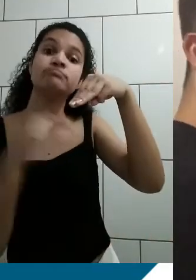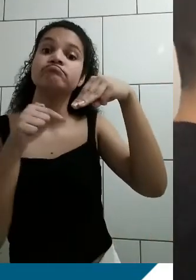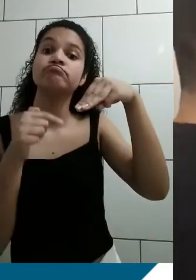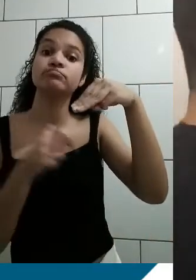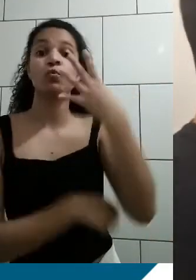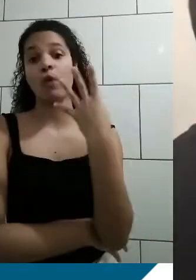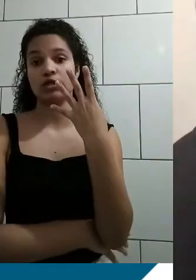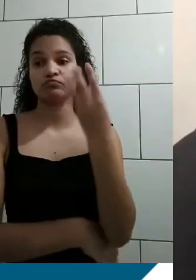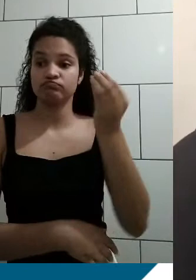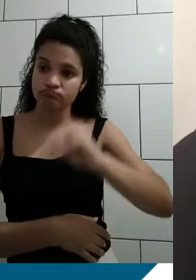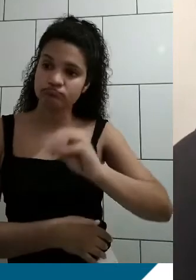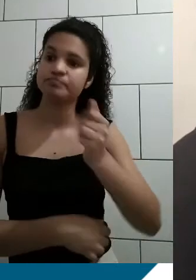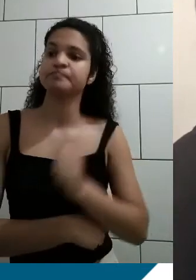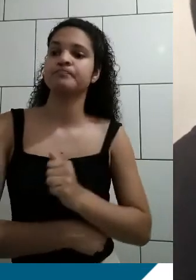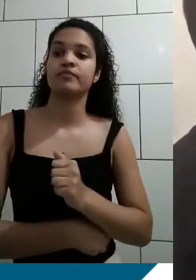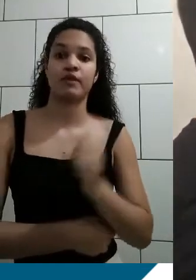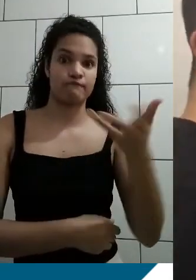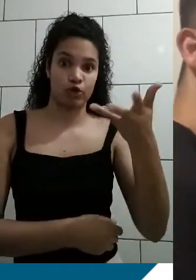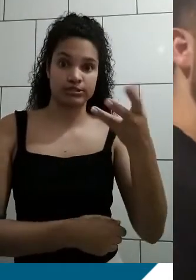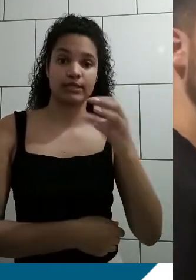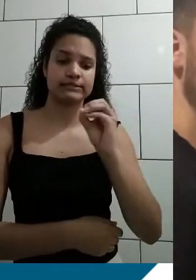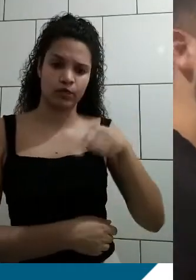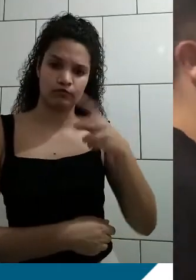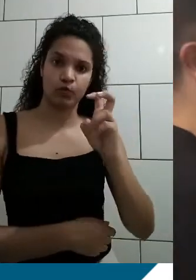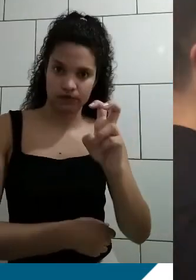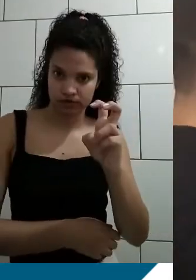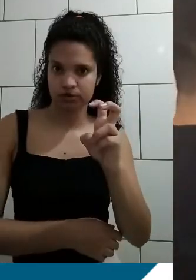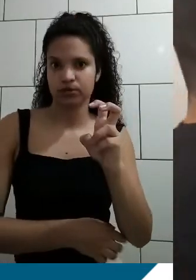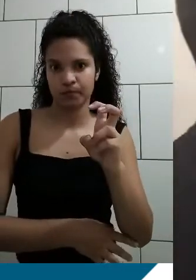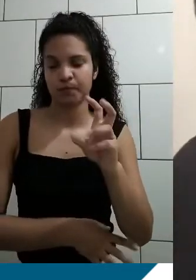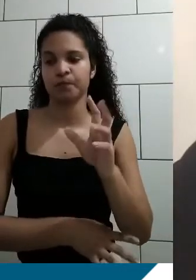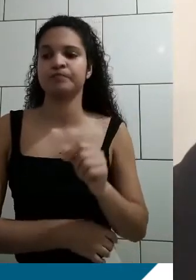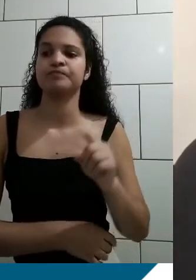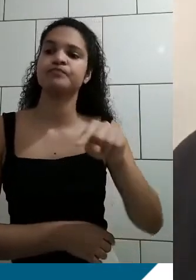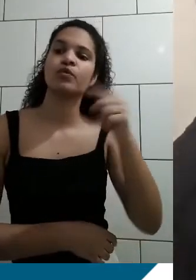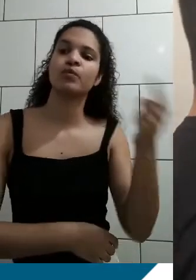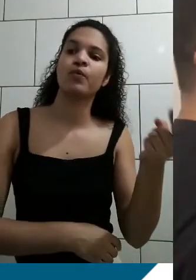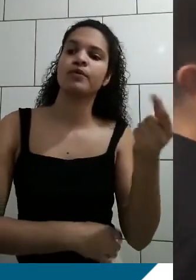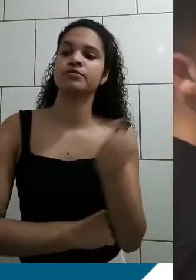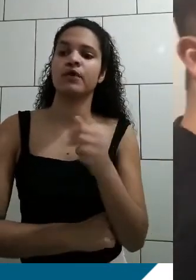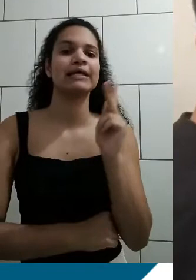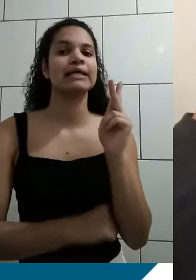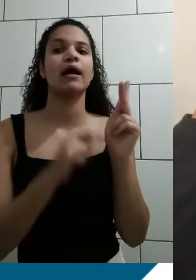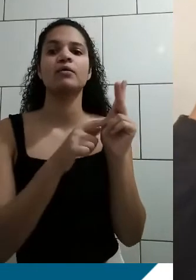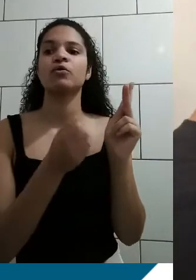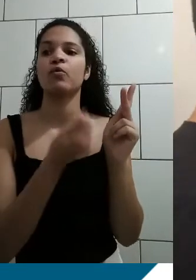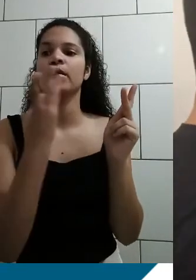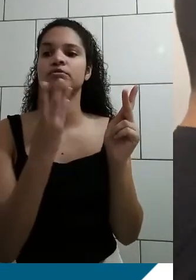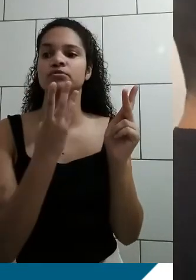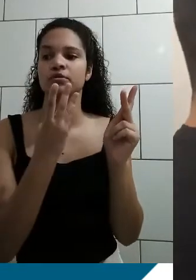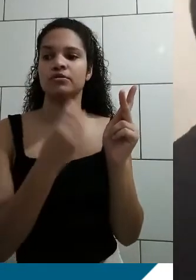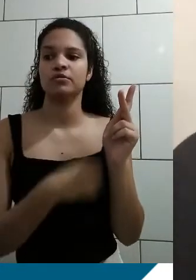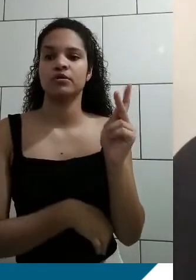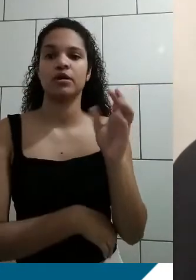ao quadrado, e falou o valor do K, né, que é a minha constante elástica ali, que vale 1 vezes 10 ao quadrado Newton